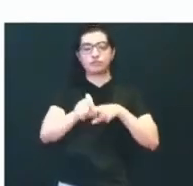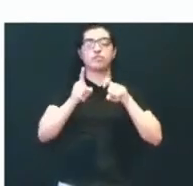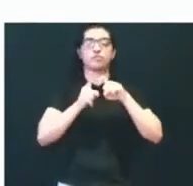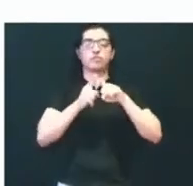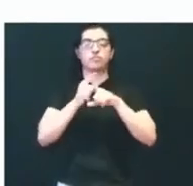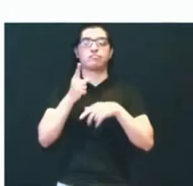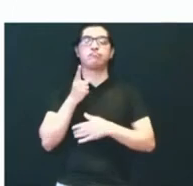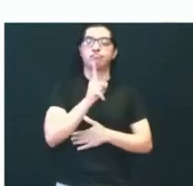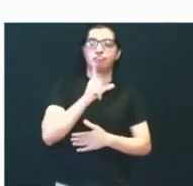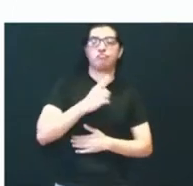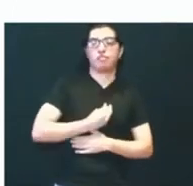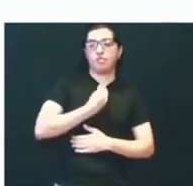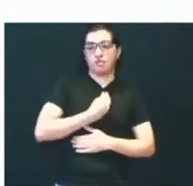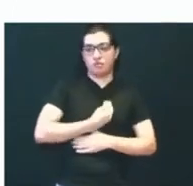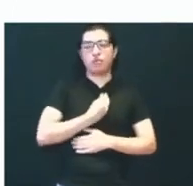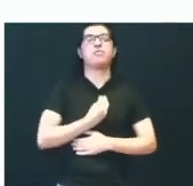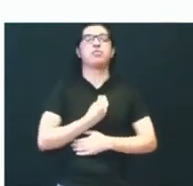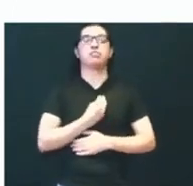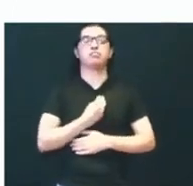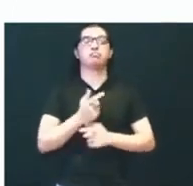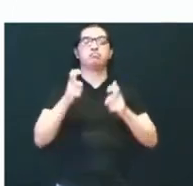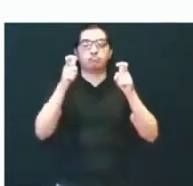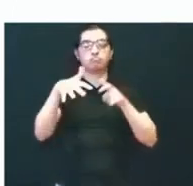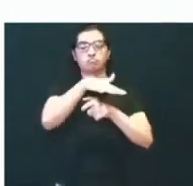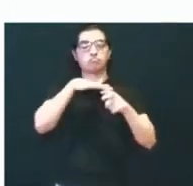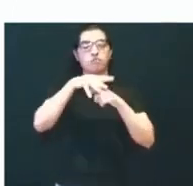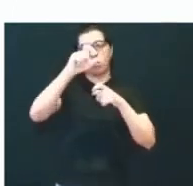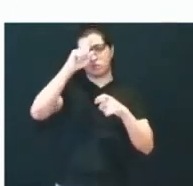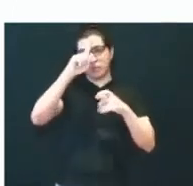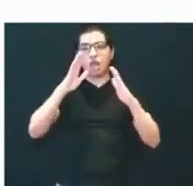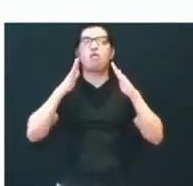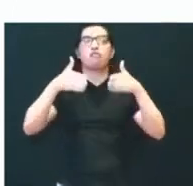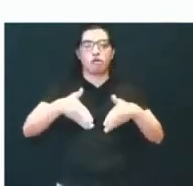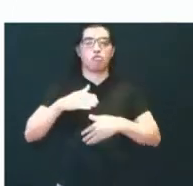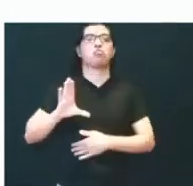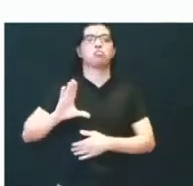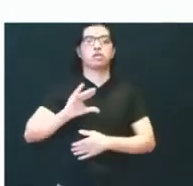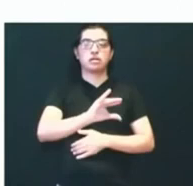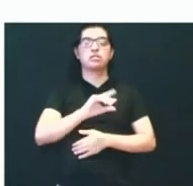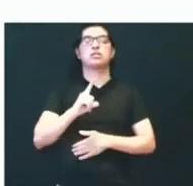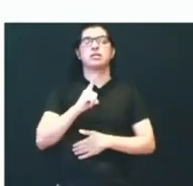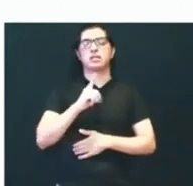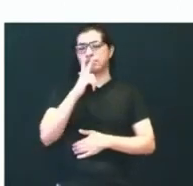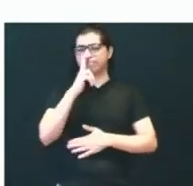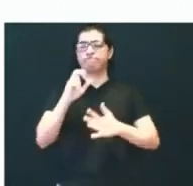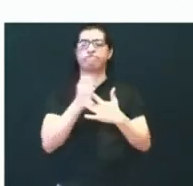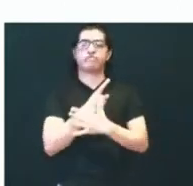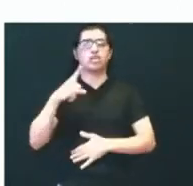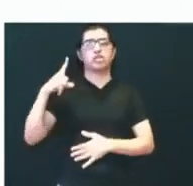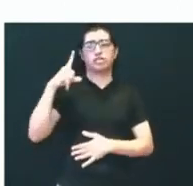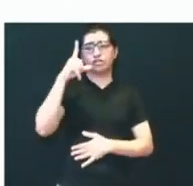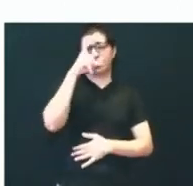está dentro de uma clínica especializada ou dentro de um hospital especializado. É muito difícil você encontrar